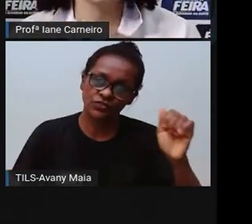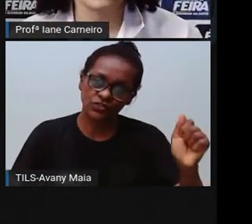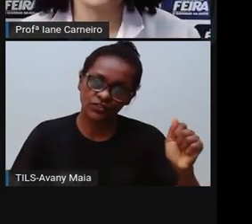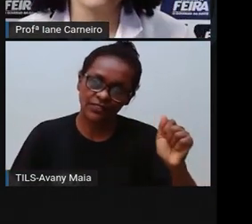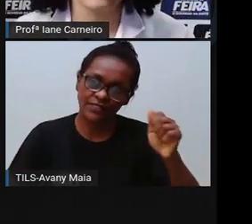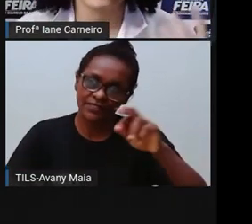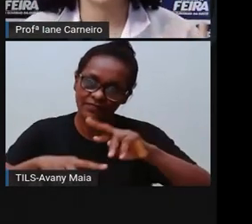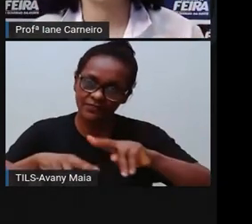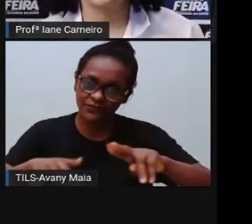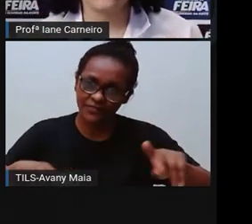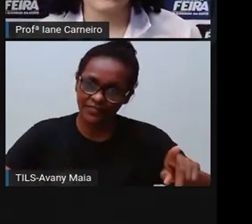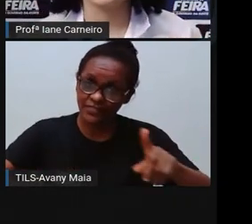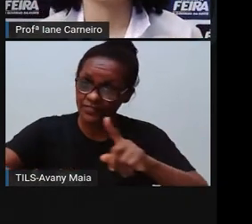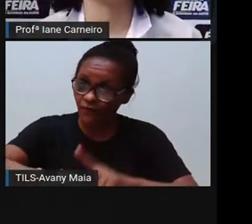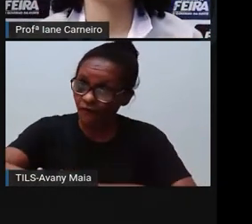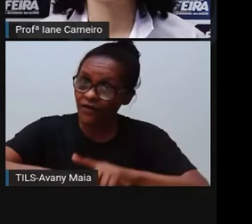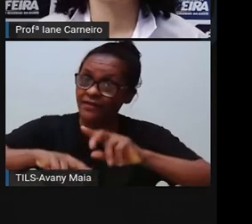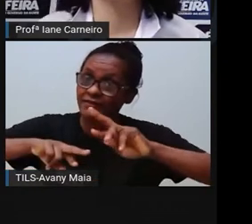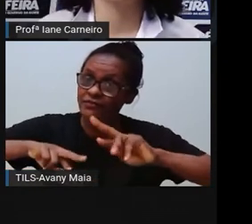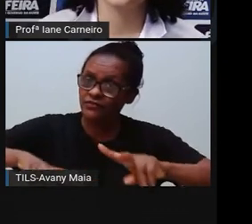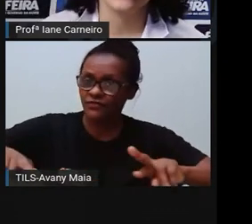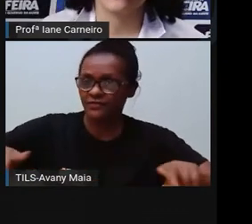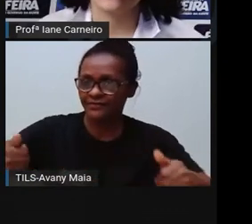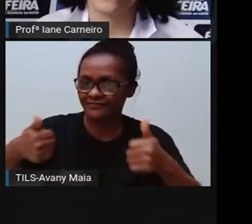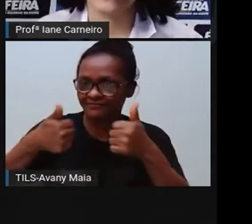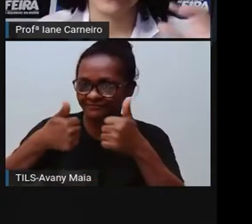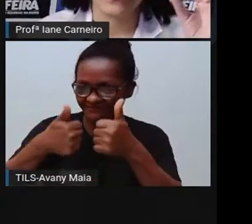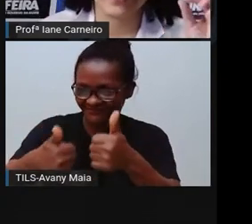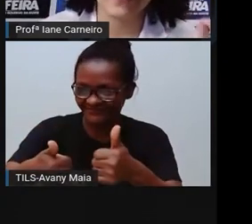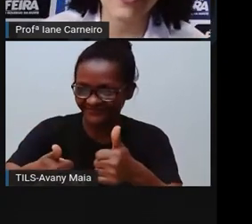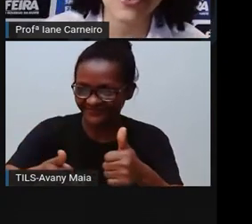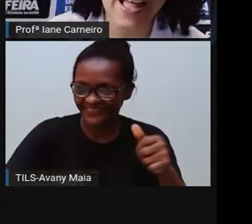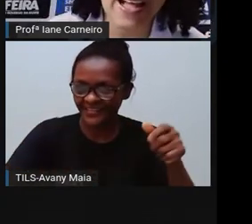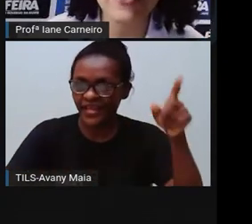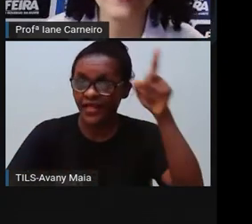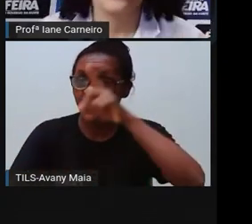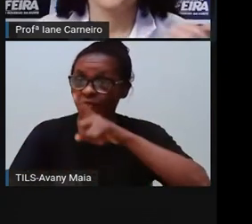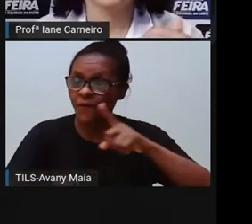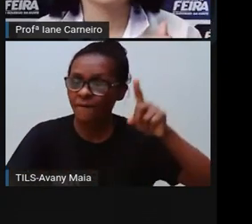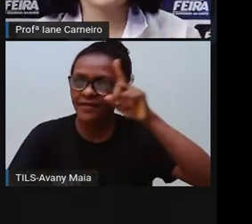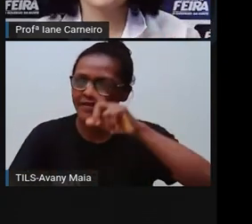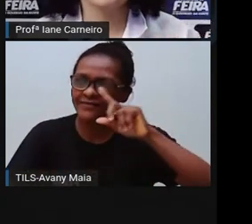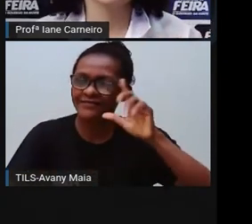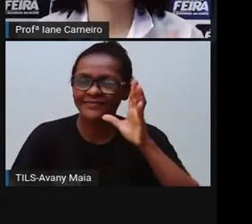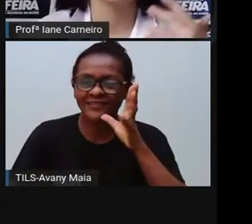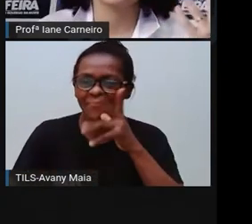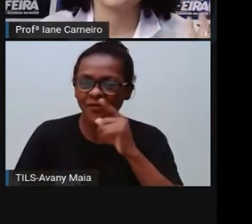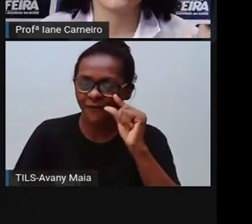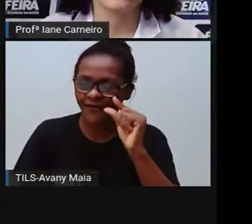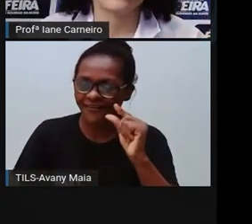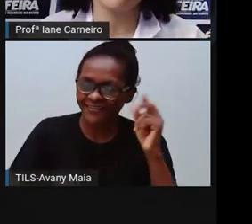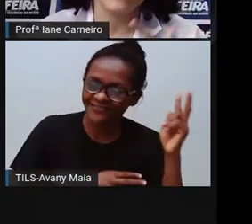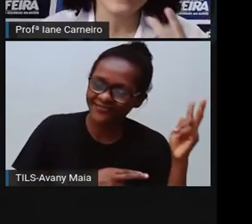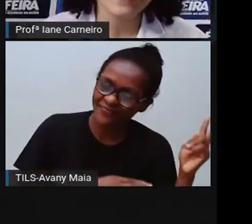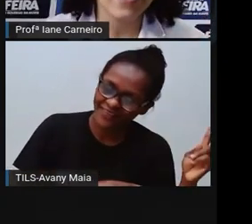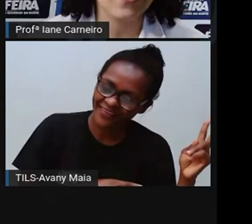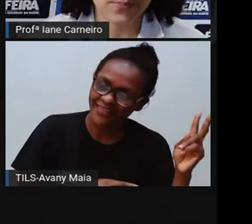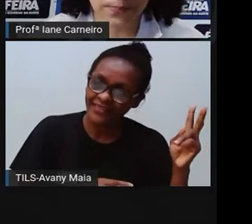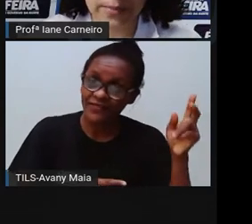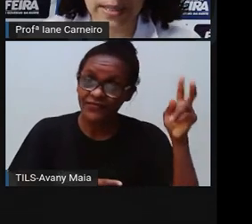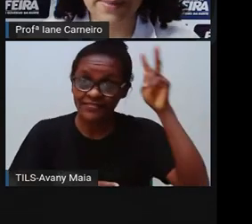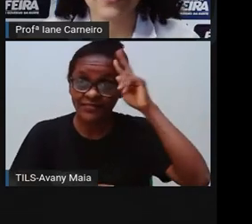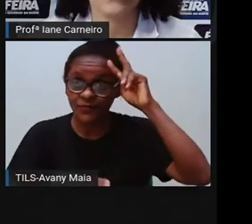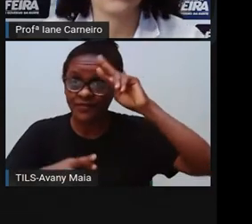mesma atividade, o horário vai ser diferente. Então, no domingo a gente acorda um pouquinho mais tarde, mas na segunda a gente precisa acordar mais